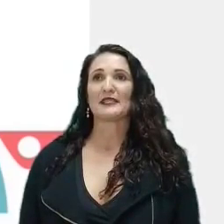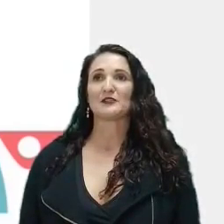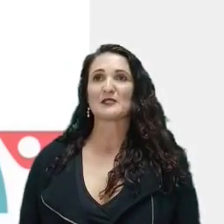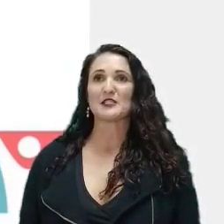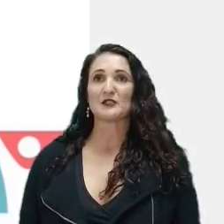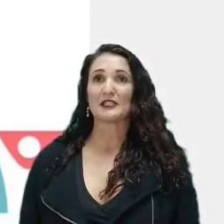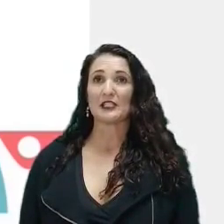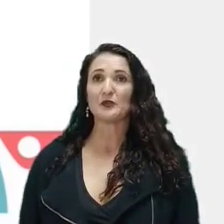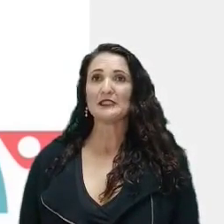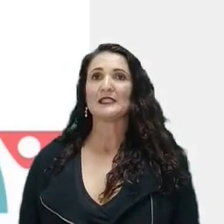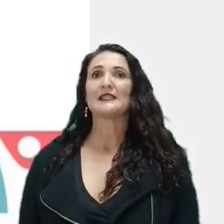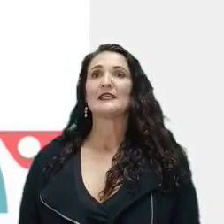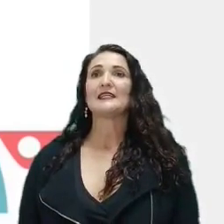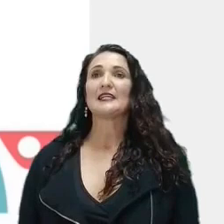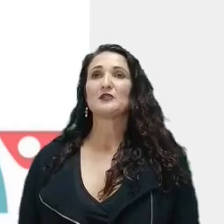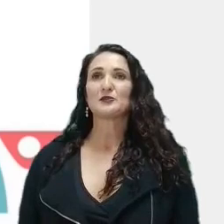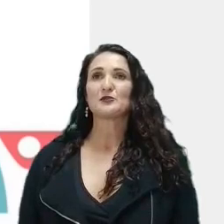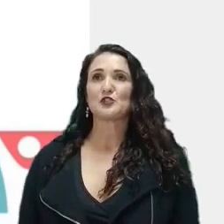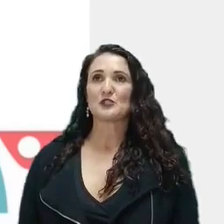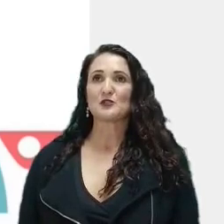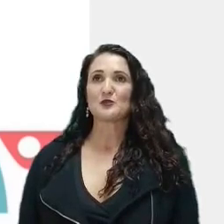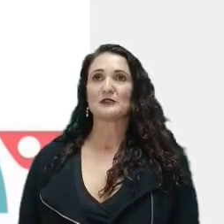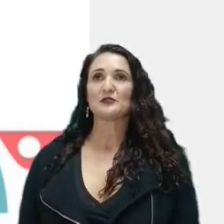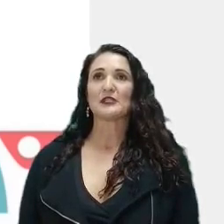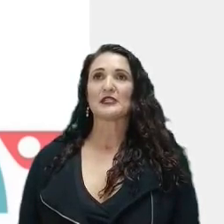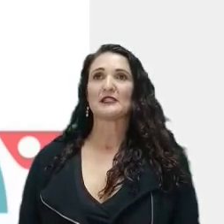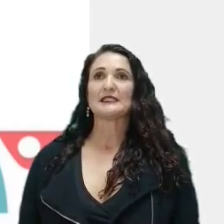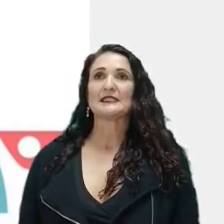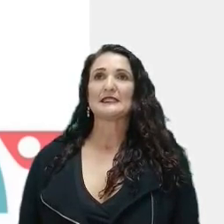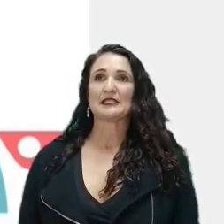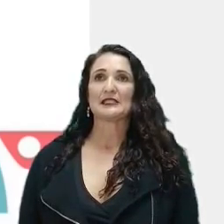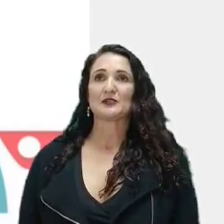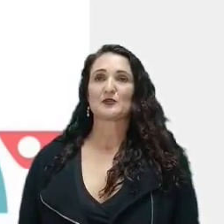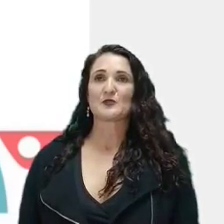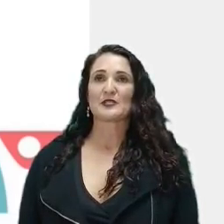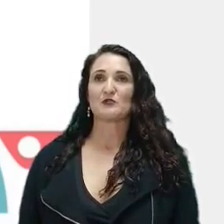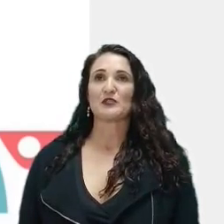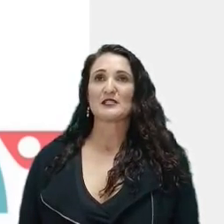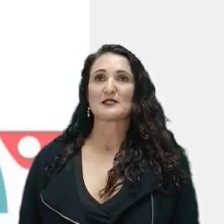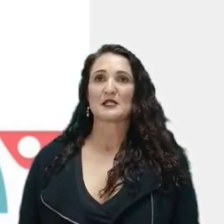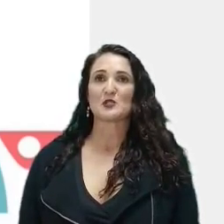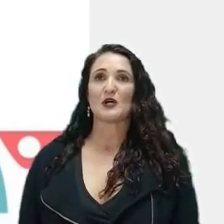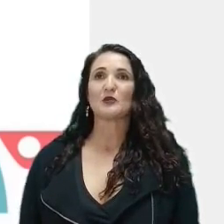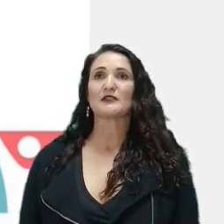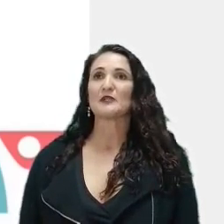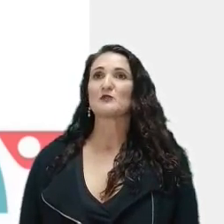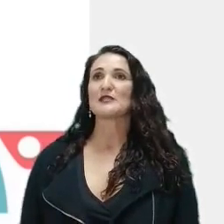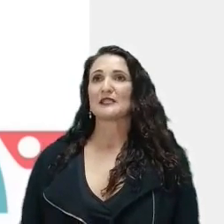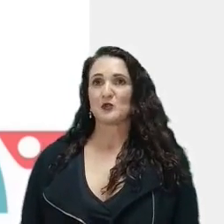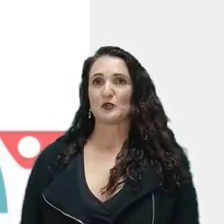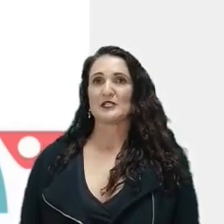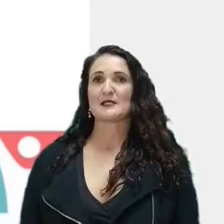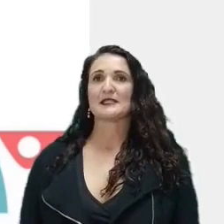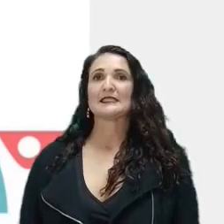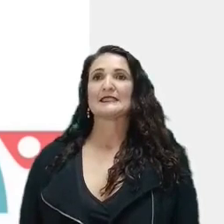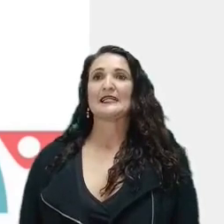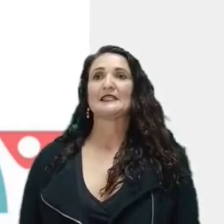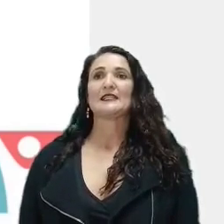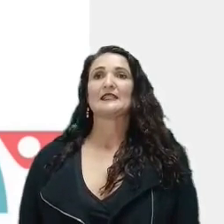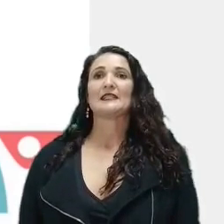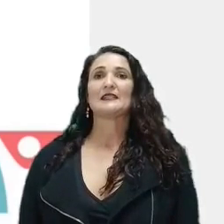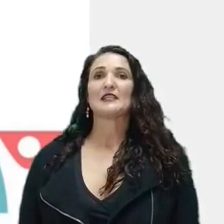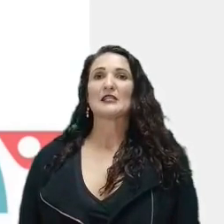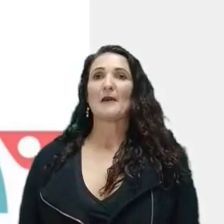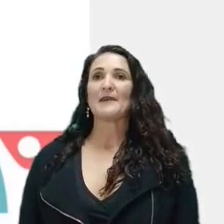foi comentado no slide anterior, e dentro disso, dentro aqui dos casos de violência sexual, eu trago os agressores.